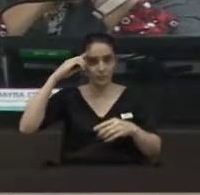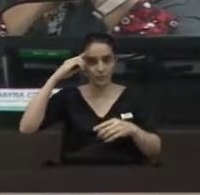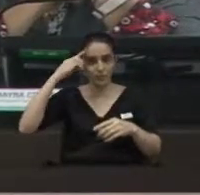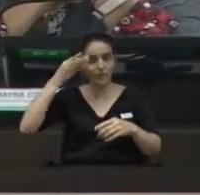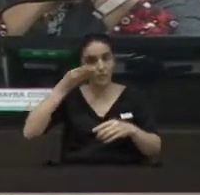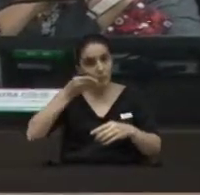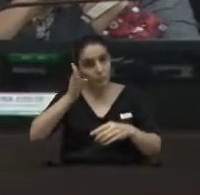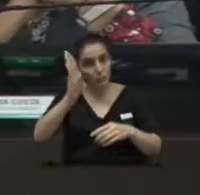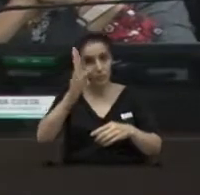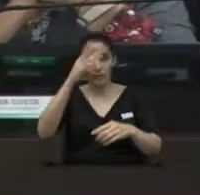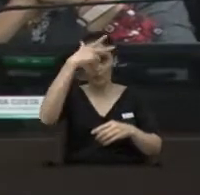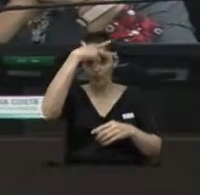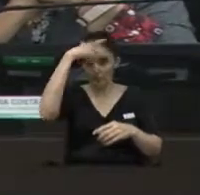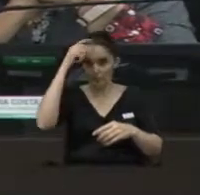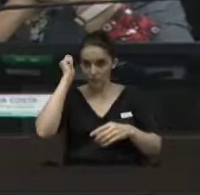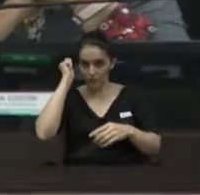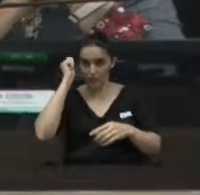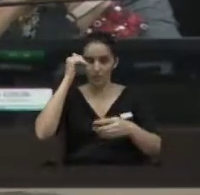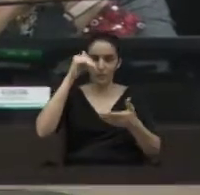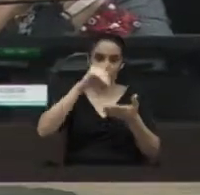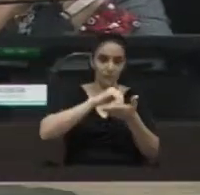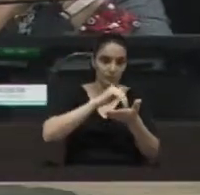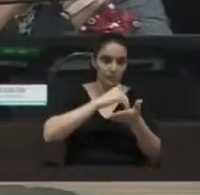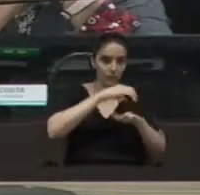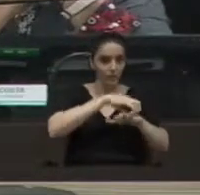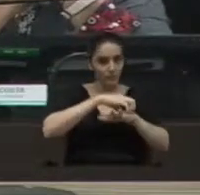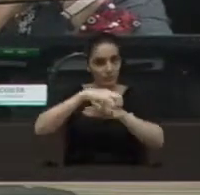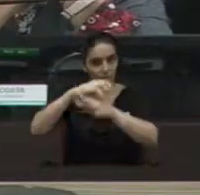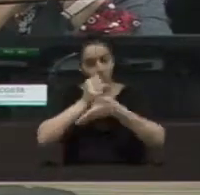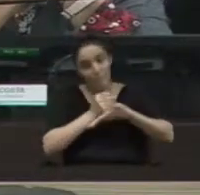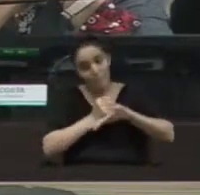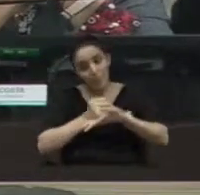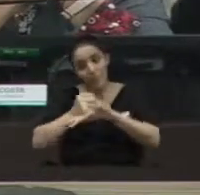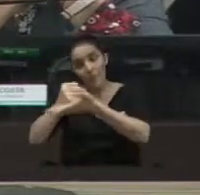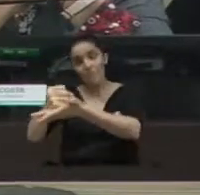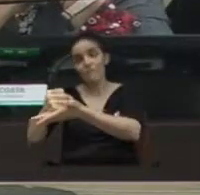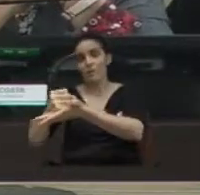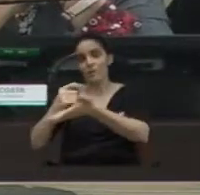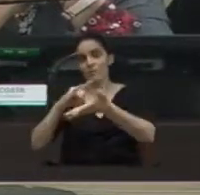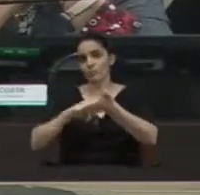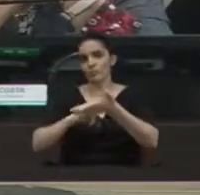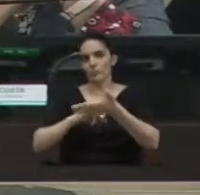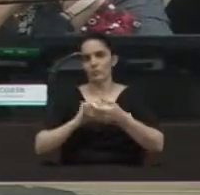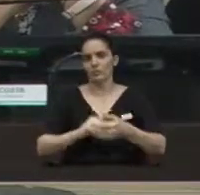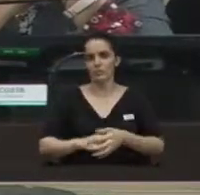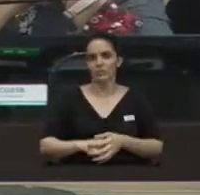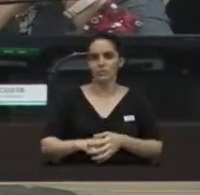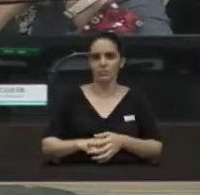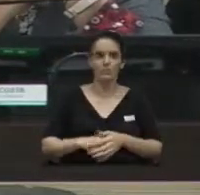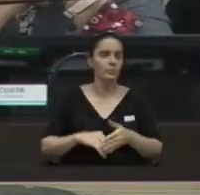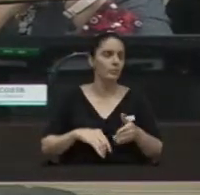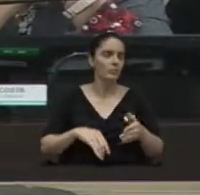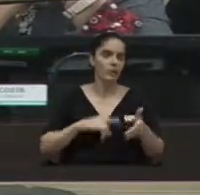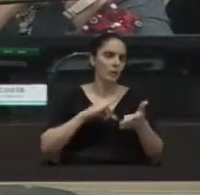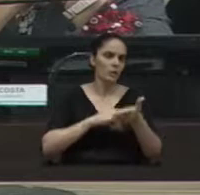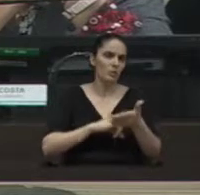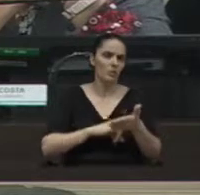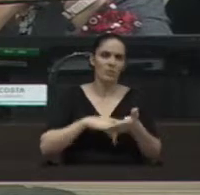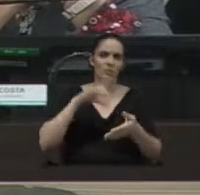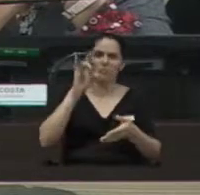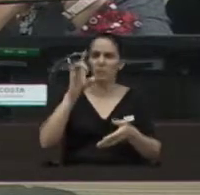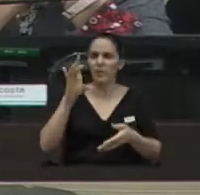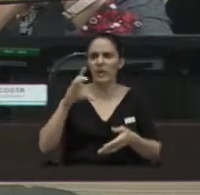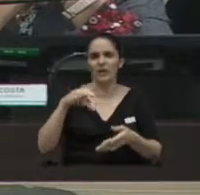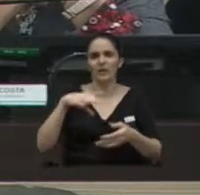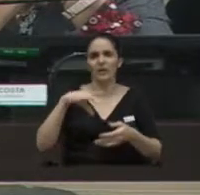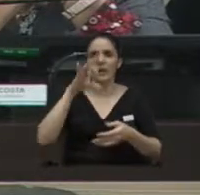da Mobilidade e levar esse documento. É isso. Não é que o laudo só a cada 90 dias, enfim, tem que